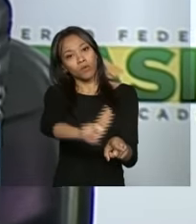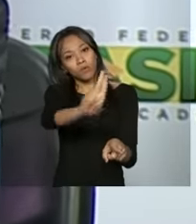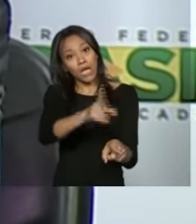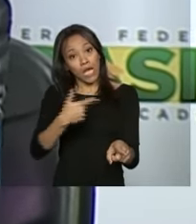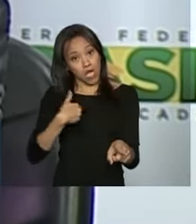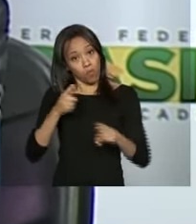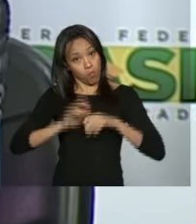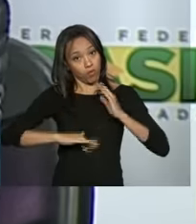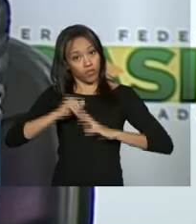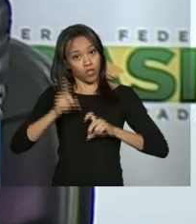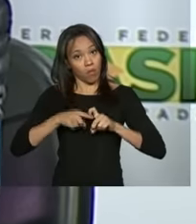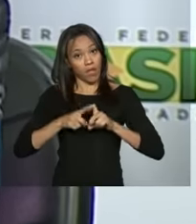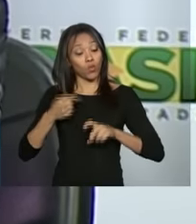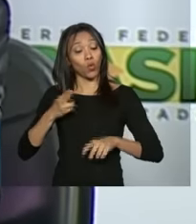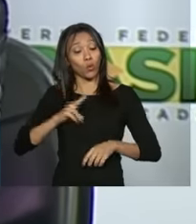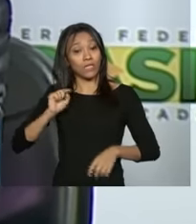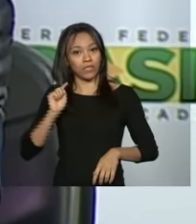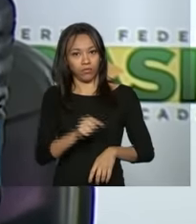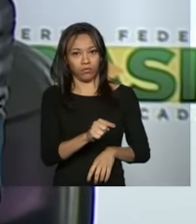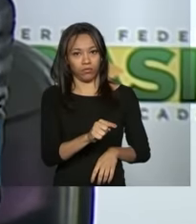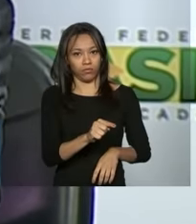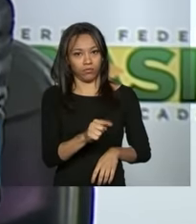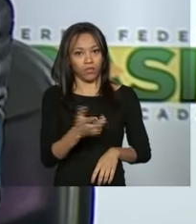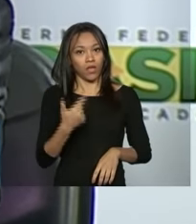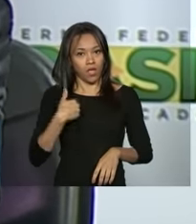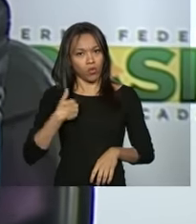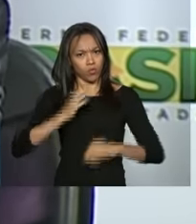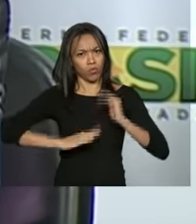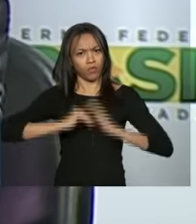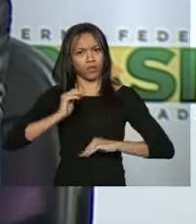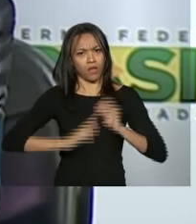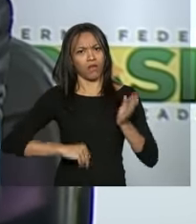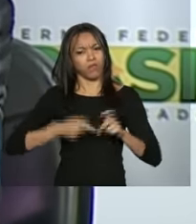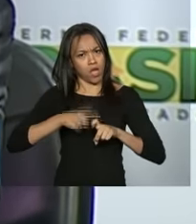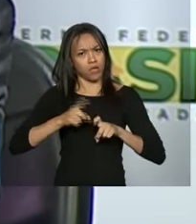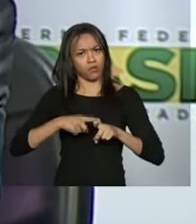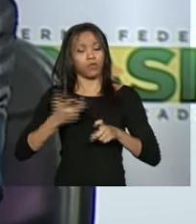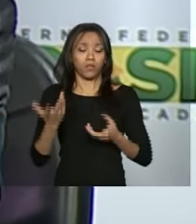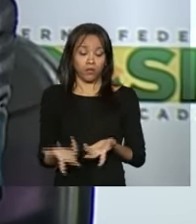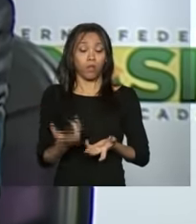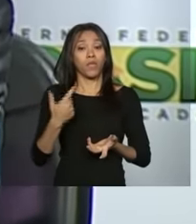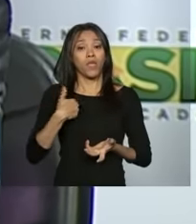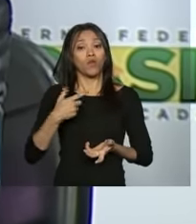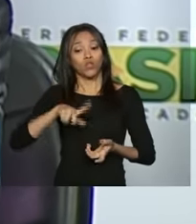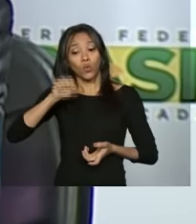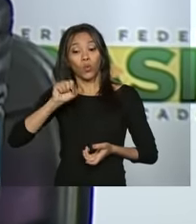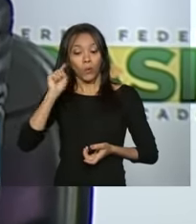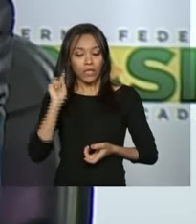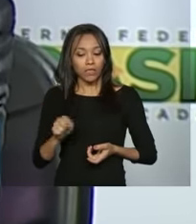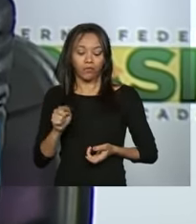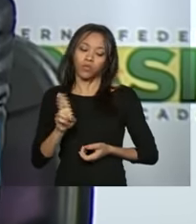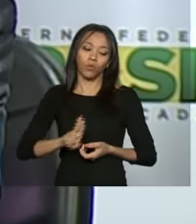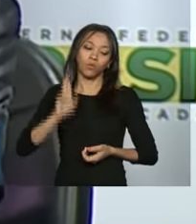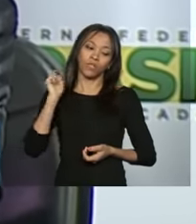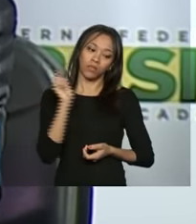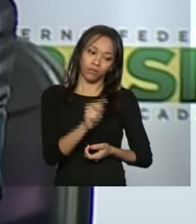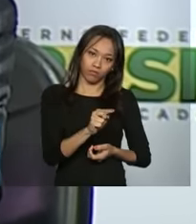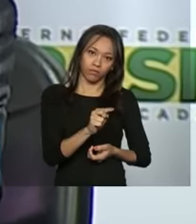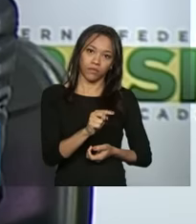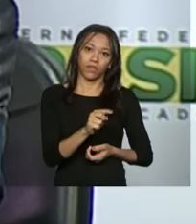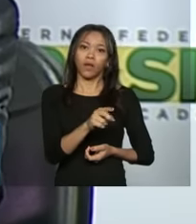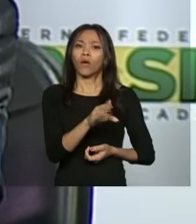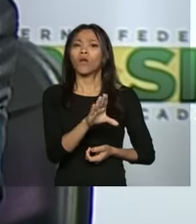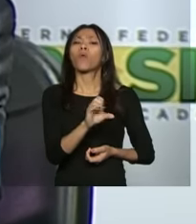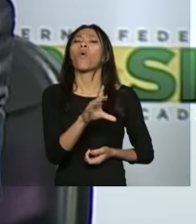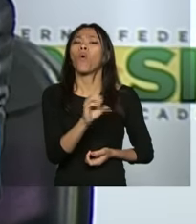mandando nós estamos invertendo nós estamos dizendo o seguinte eu sou especialista Você vai continuar definindo quando usa mas o como você